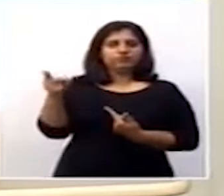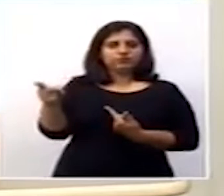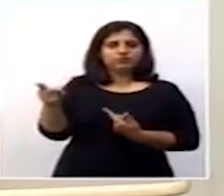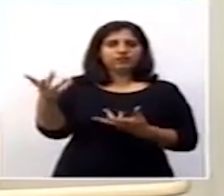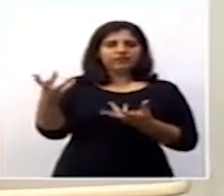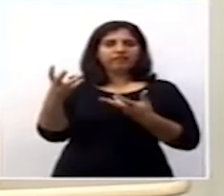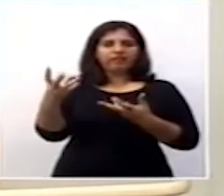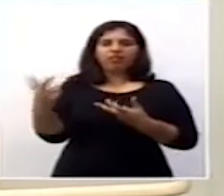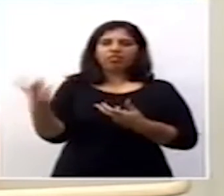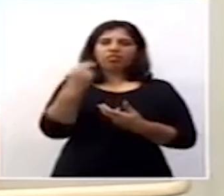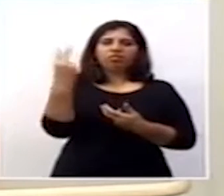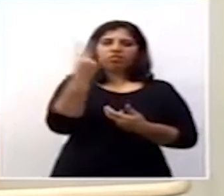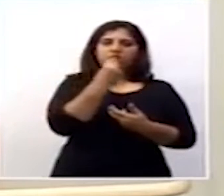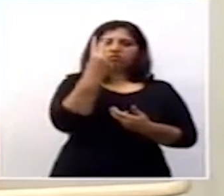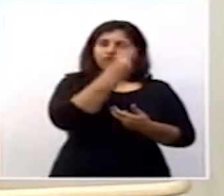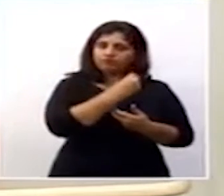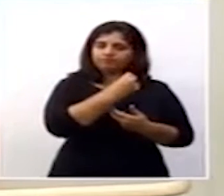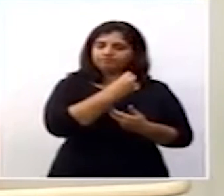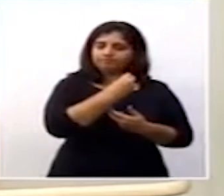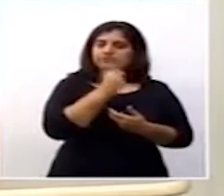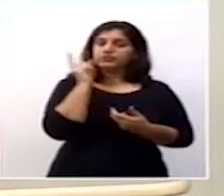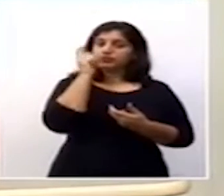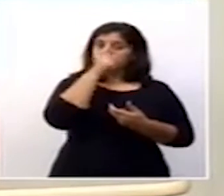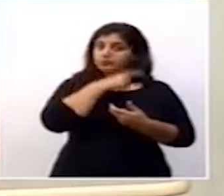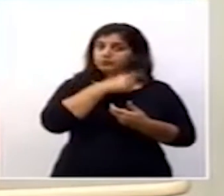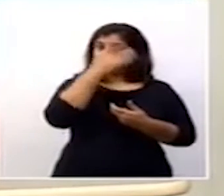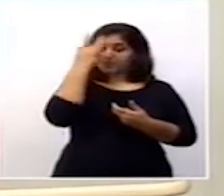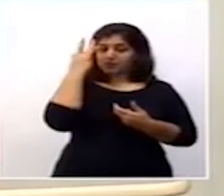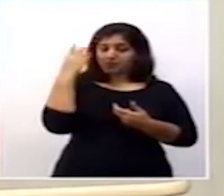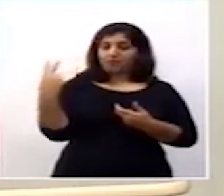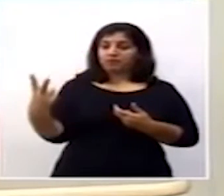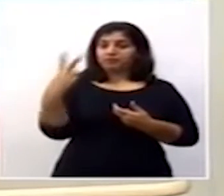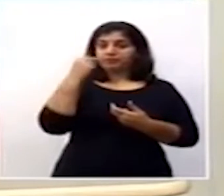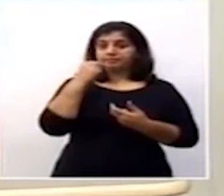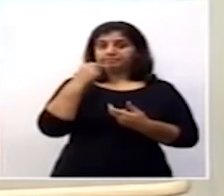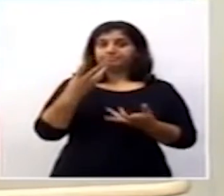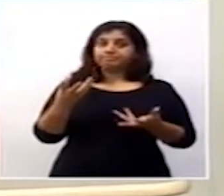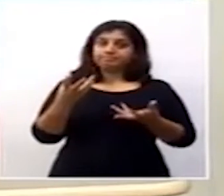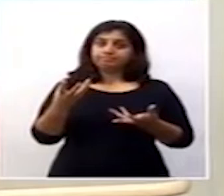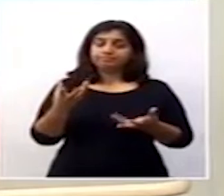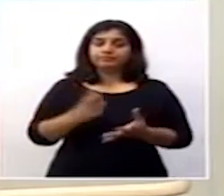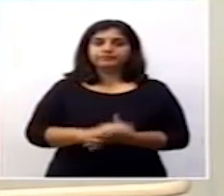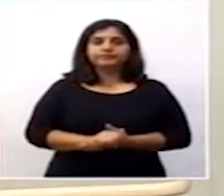querem sempre tirar proveito em cima das dificuldades do outro.